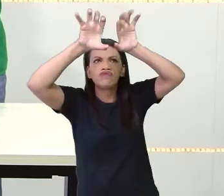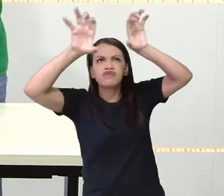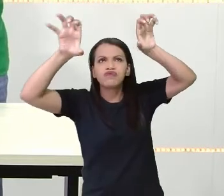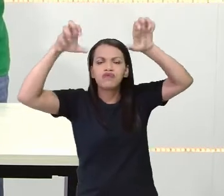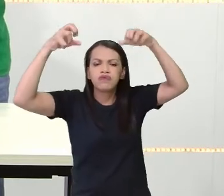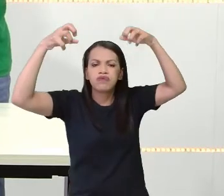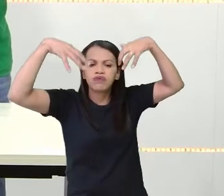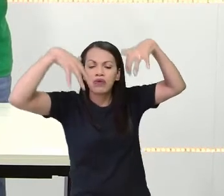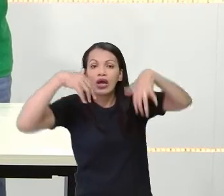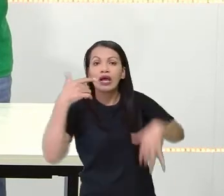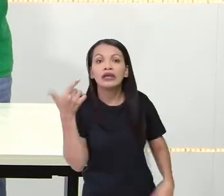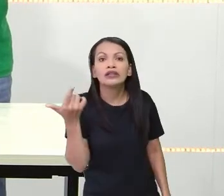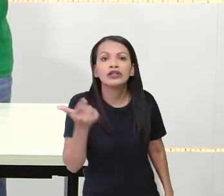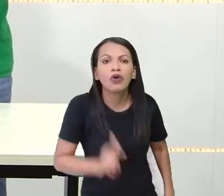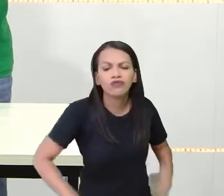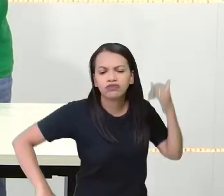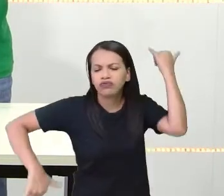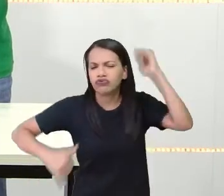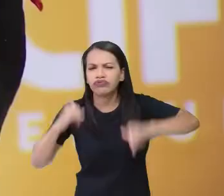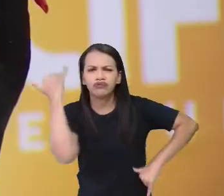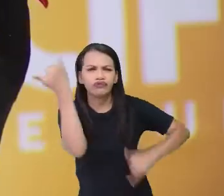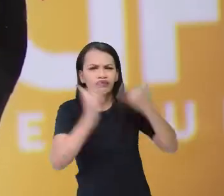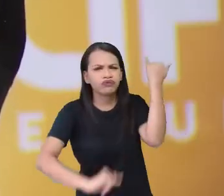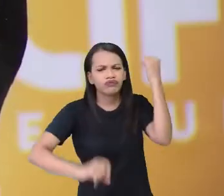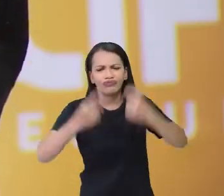começou novamente o barulho.